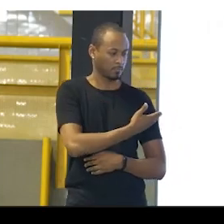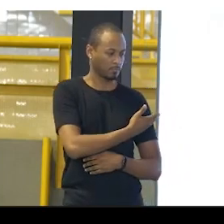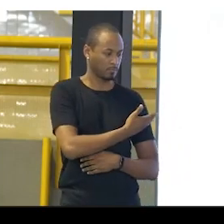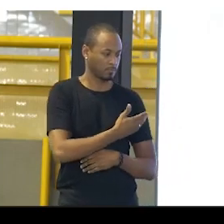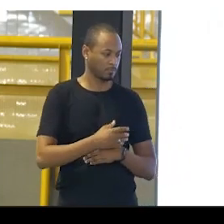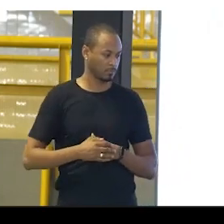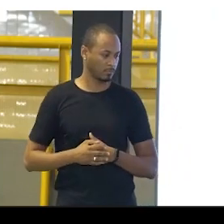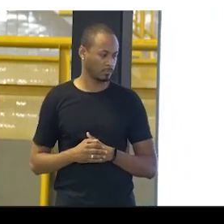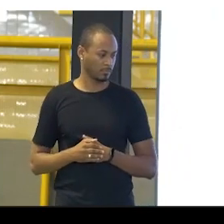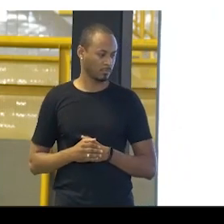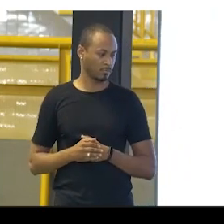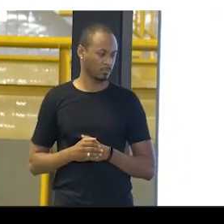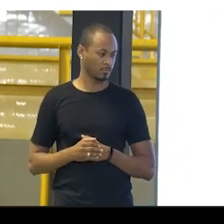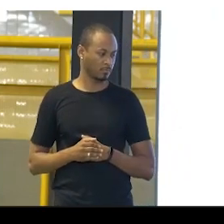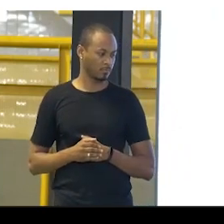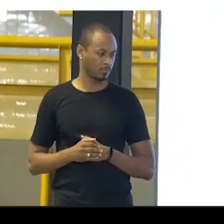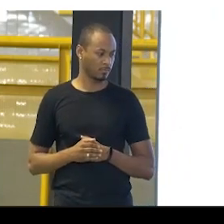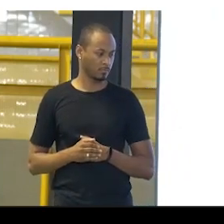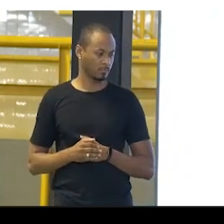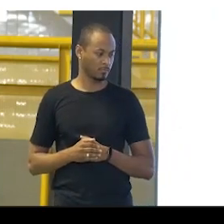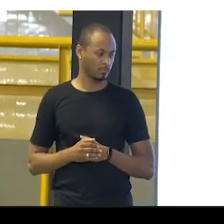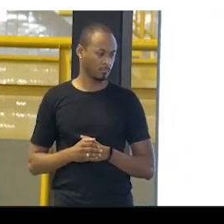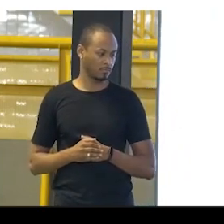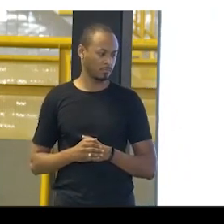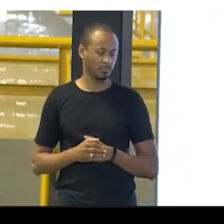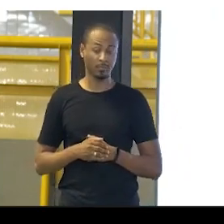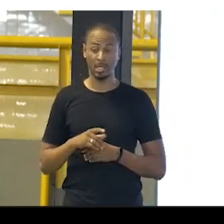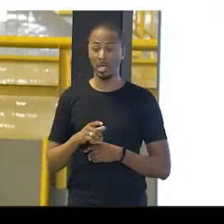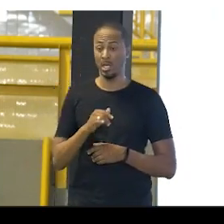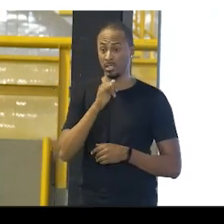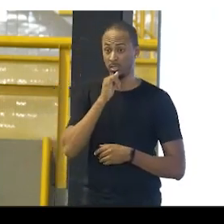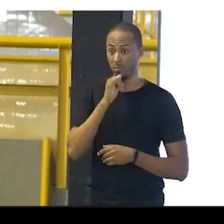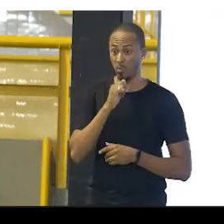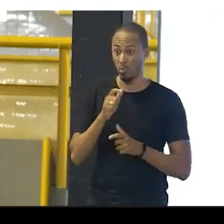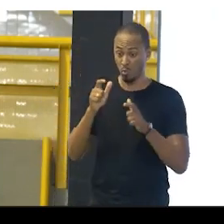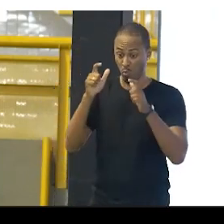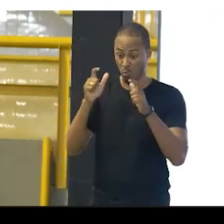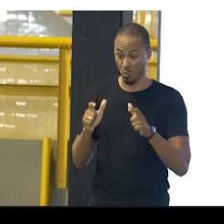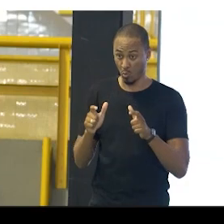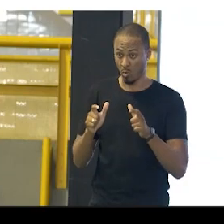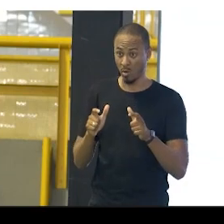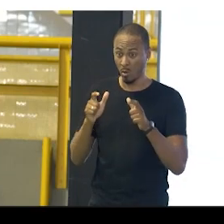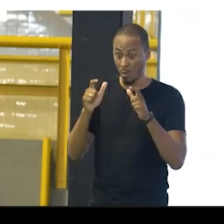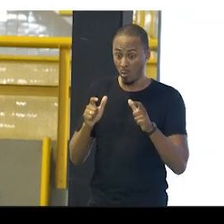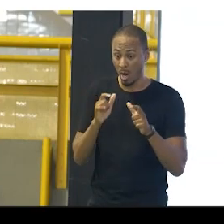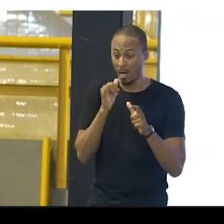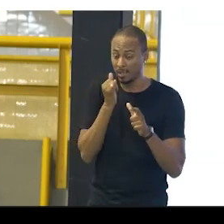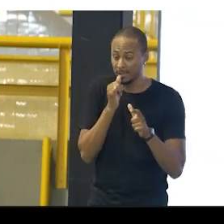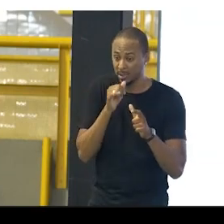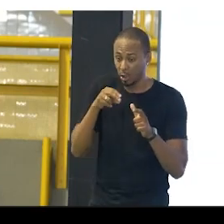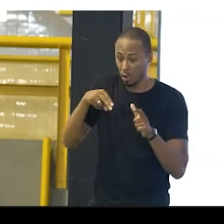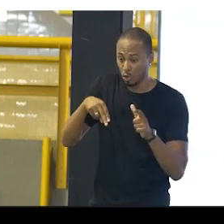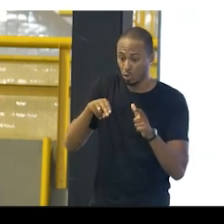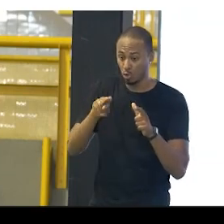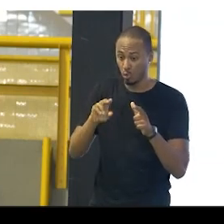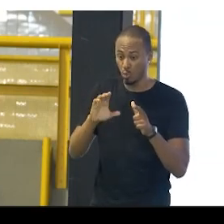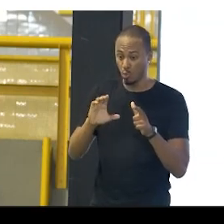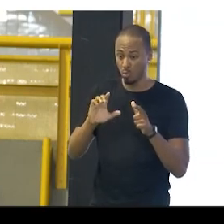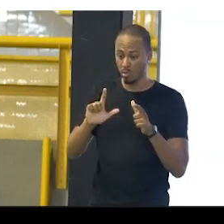uma capacidade muito forte de tirar dióxido de carbono da atmosfera.